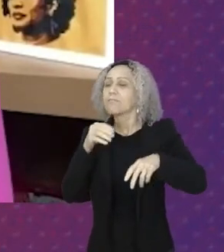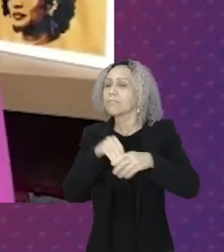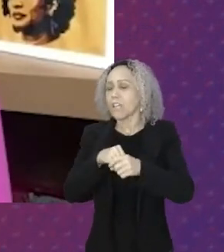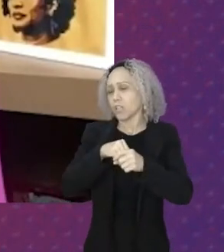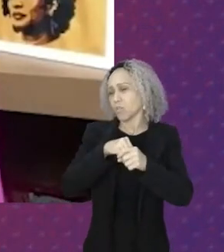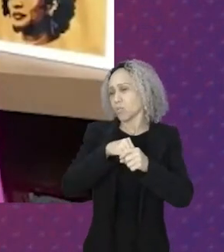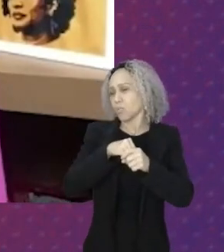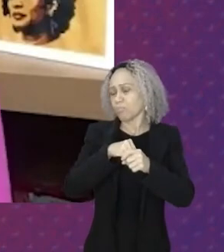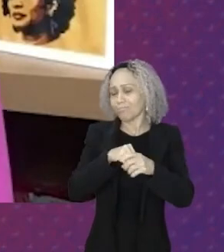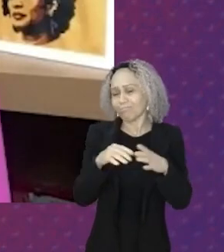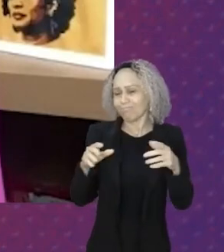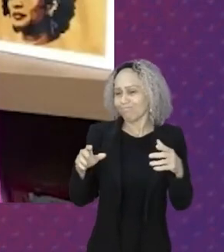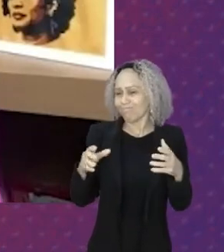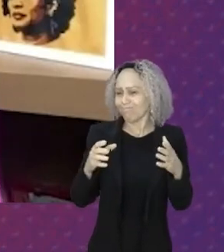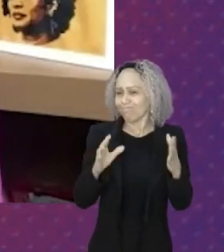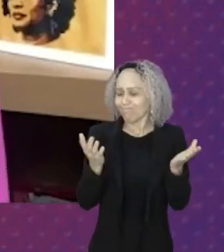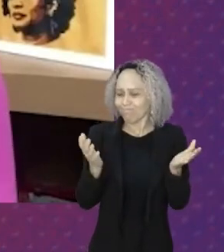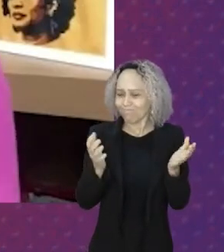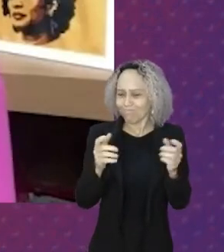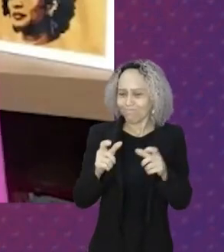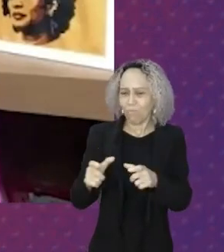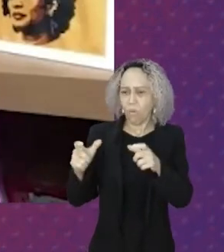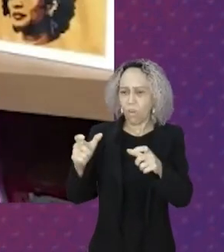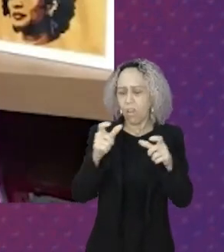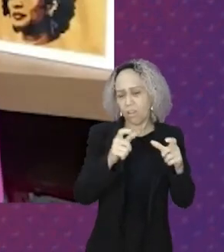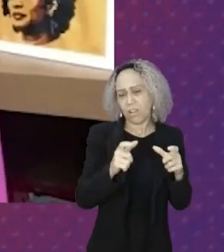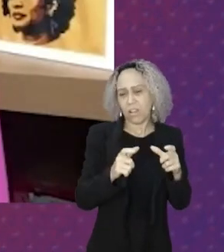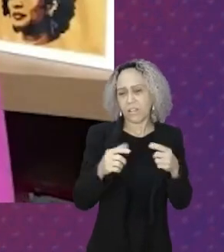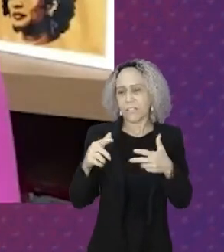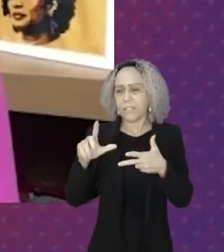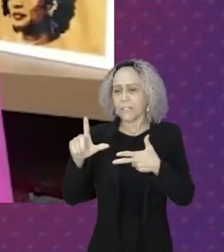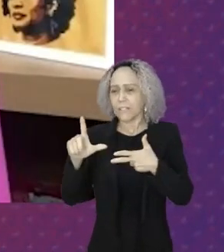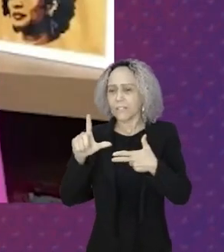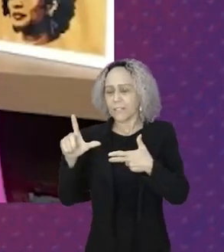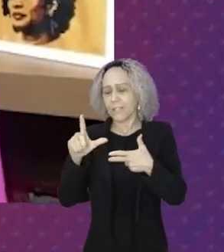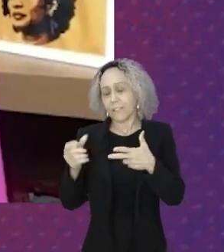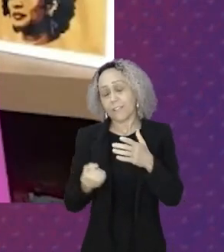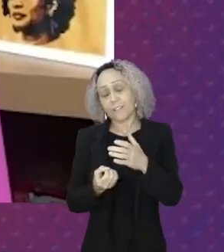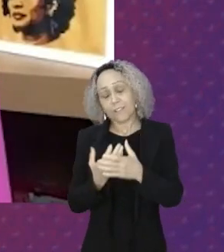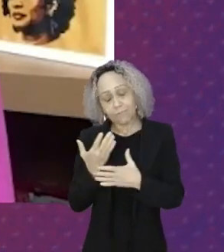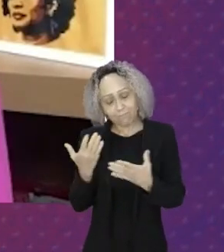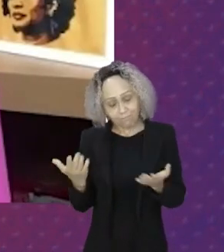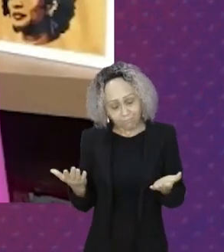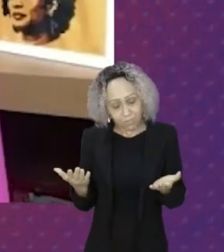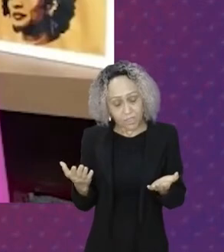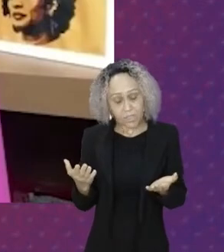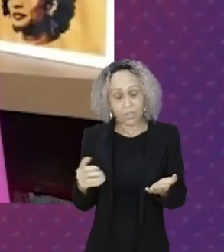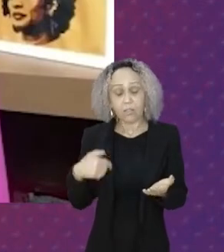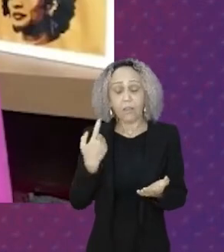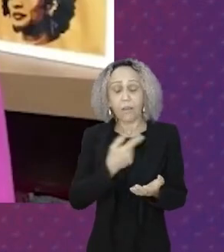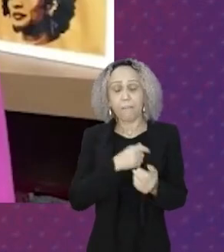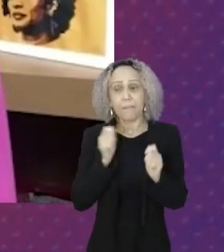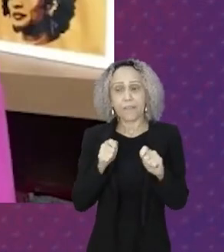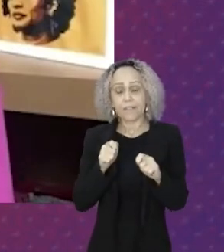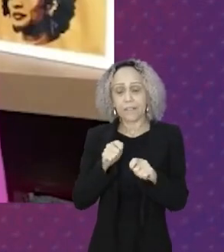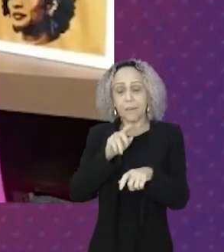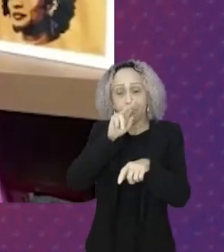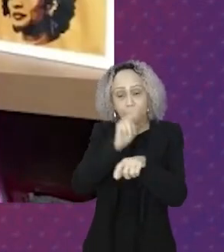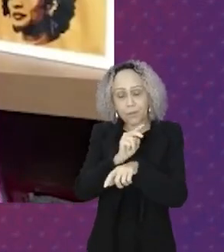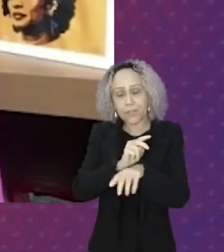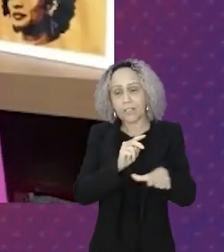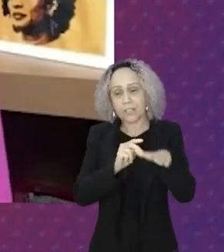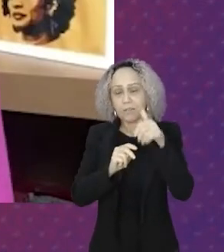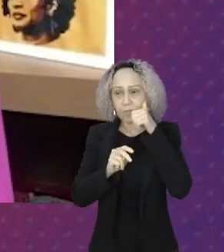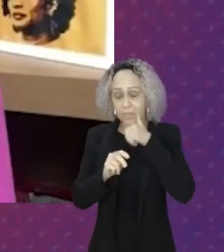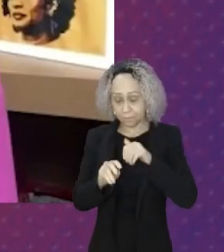falas preconceituosas, machistas, misóginas, e com muito orgulho eu quero dizer que quando a ministra